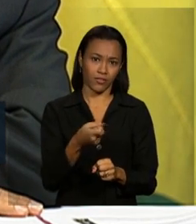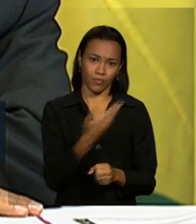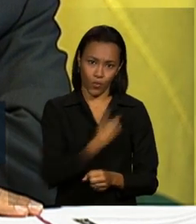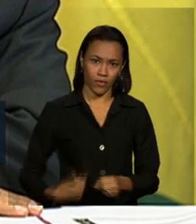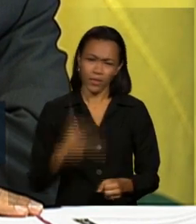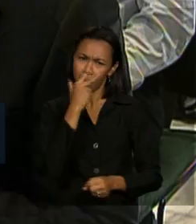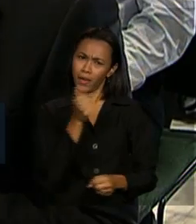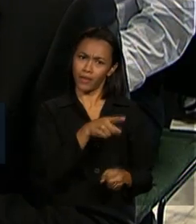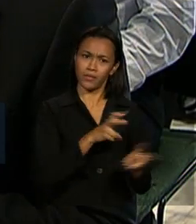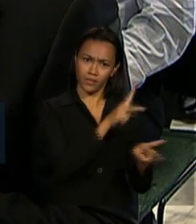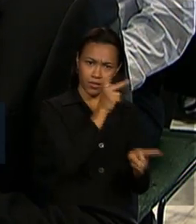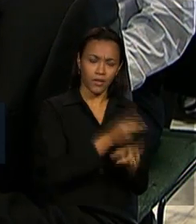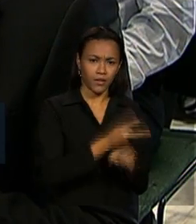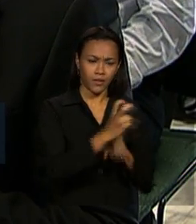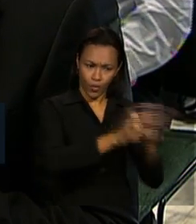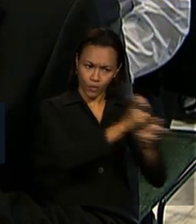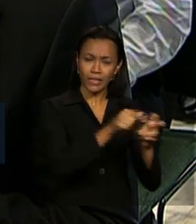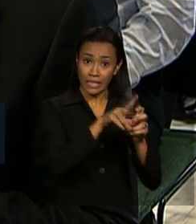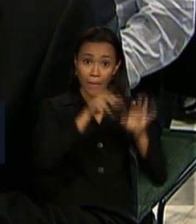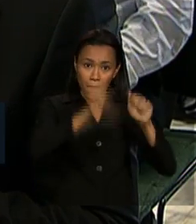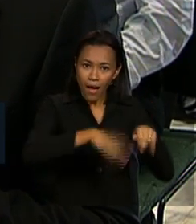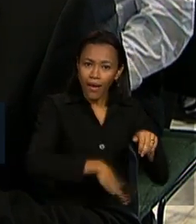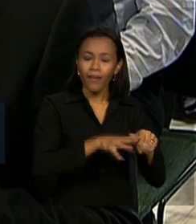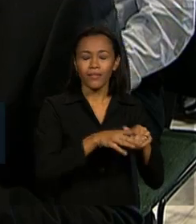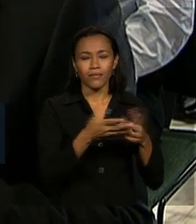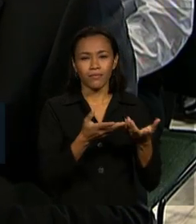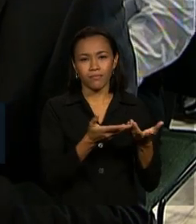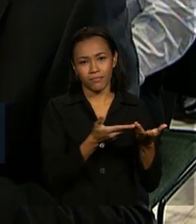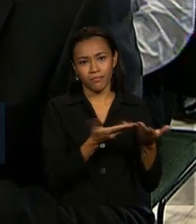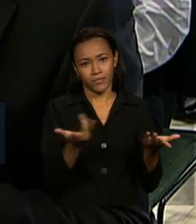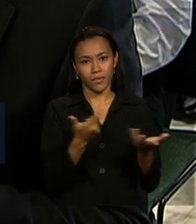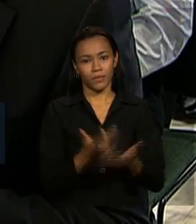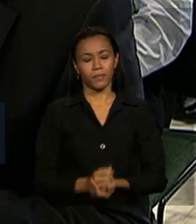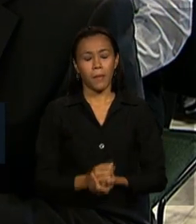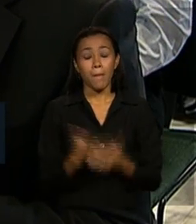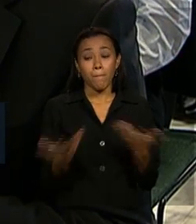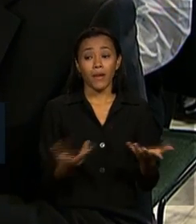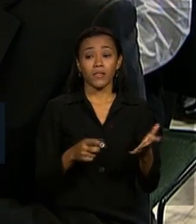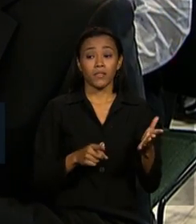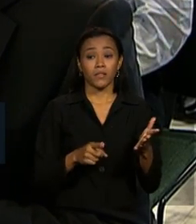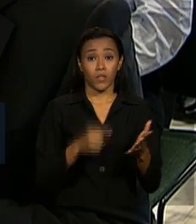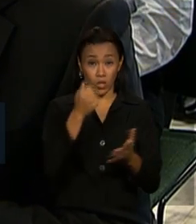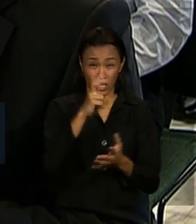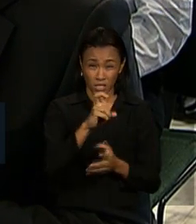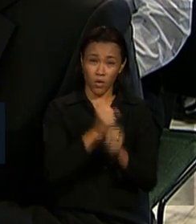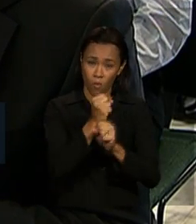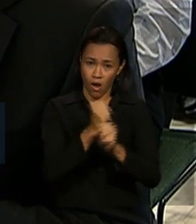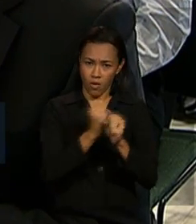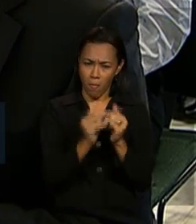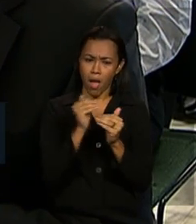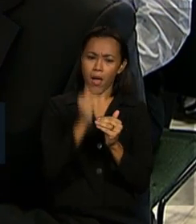com o da rodovia que quem oferecer o menor pedago pro pro consumidor né pro pro motorista Mas então então com relação nos próximos 5